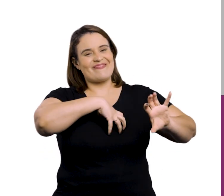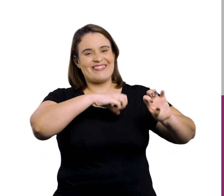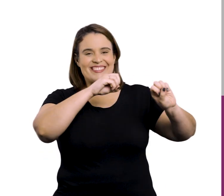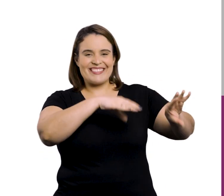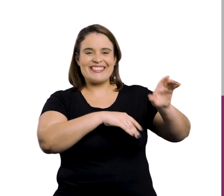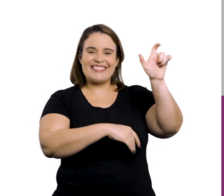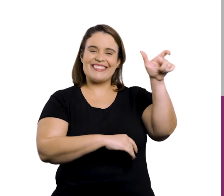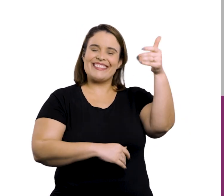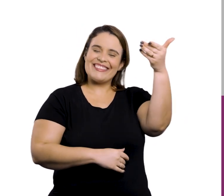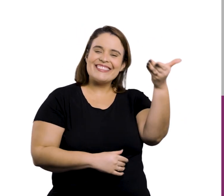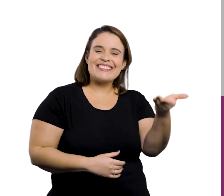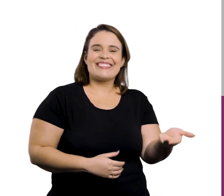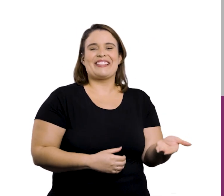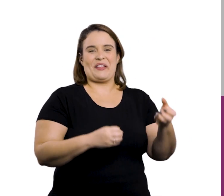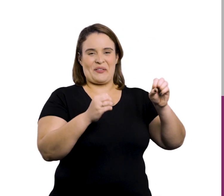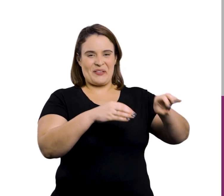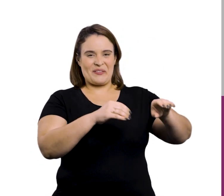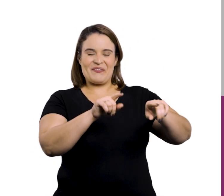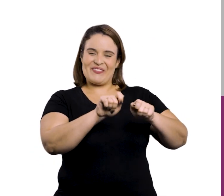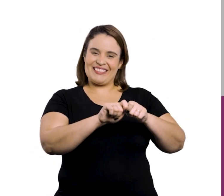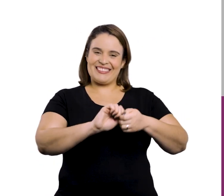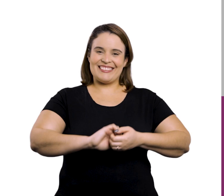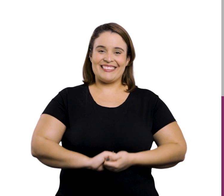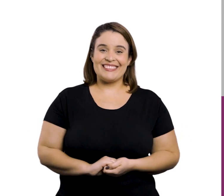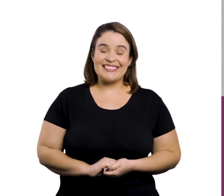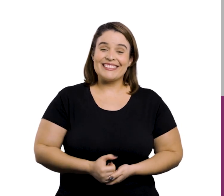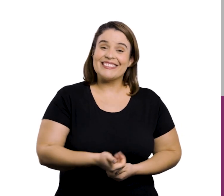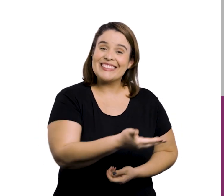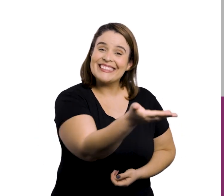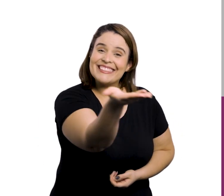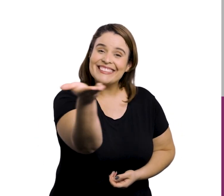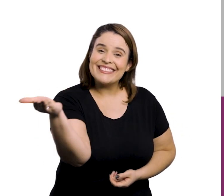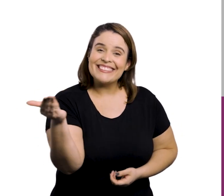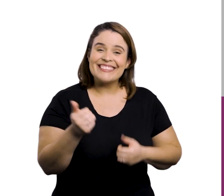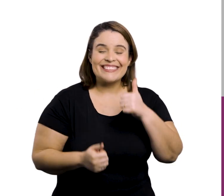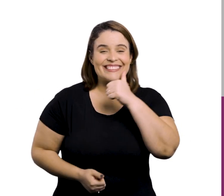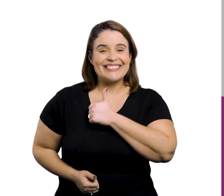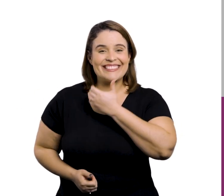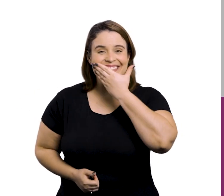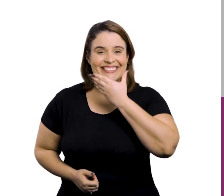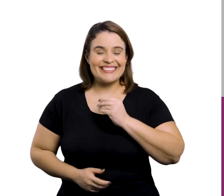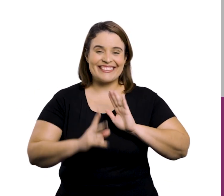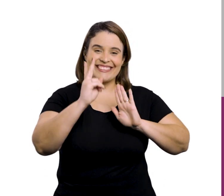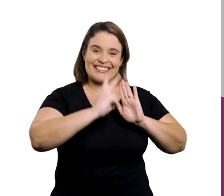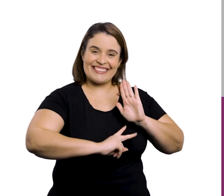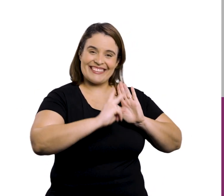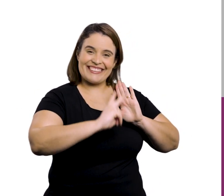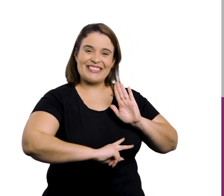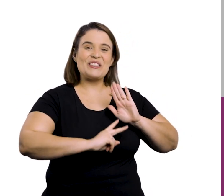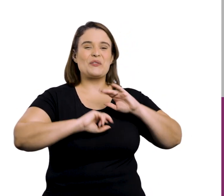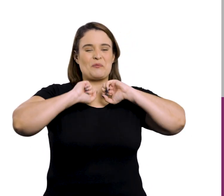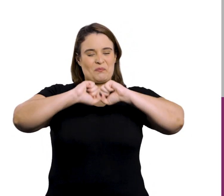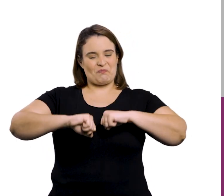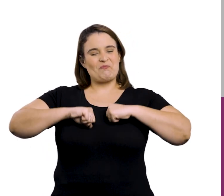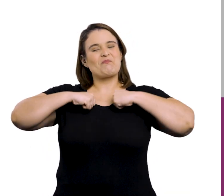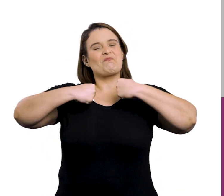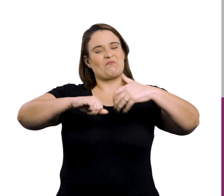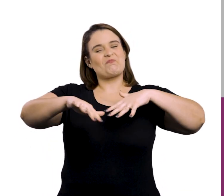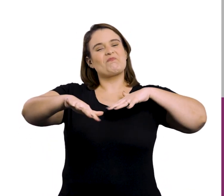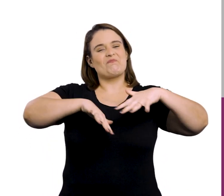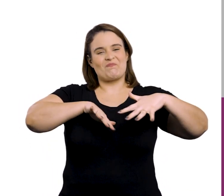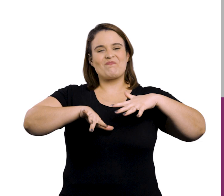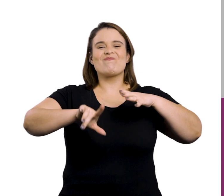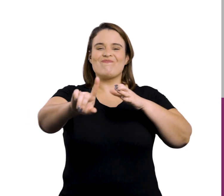todo grande educador o faz. E a vocês, leitores e leitoras, engajados nessa mobilização, que são